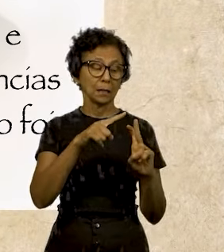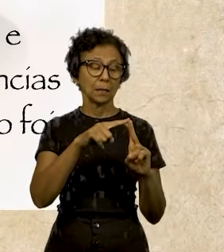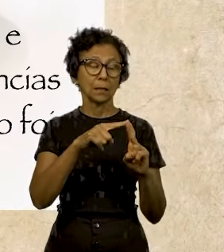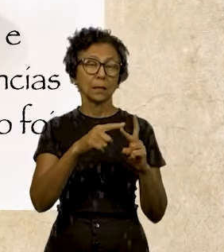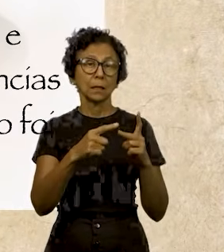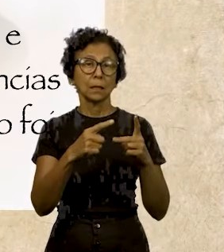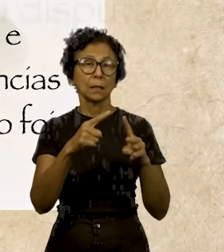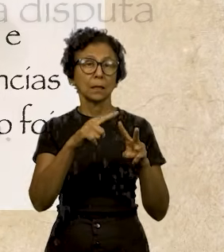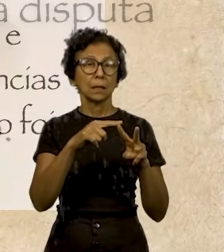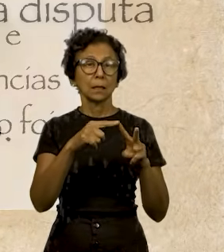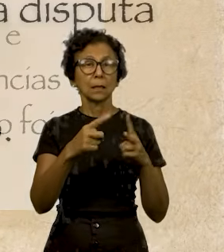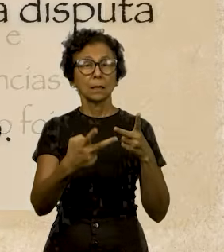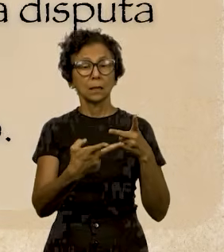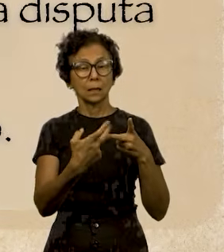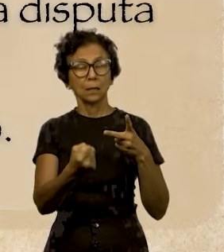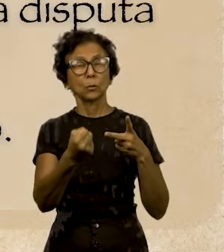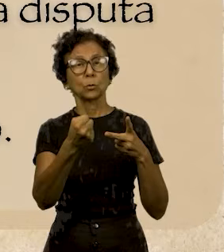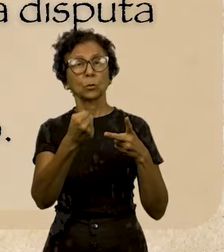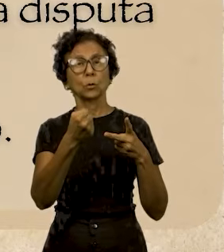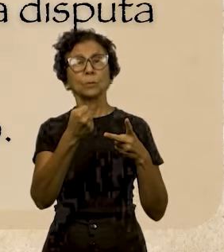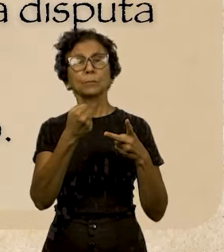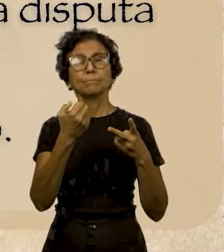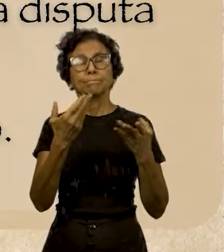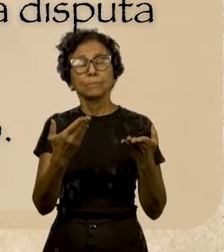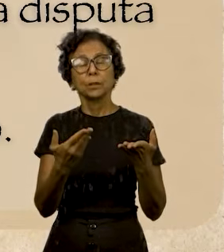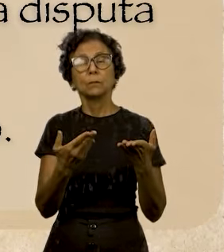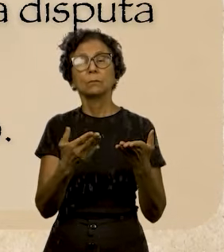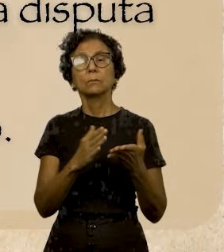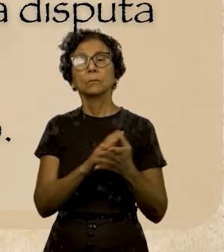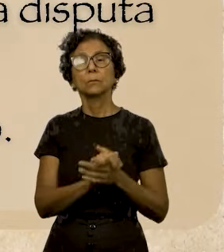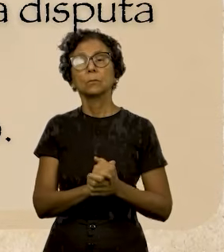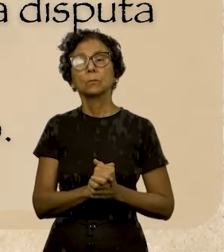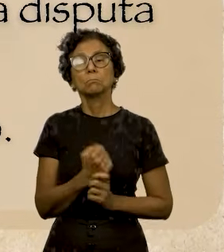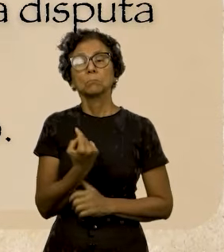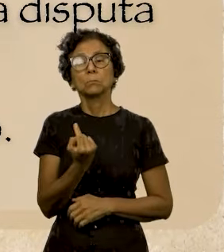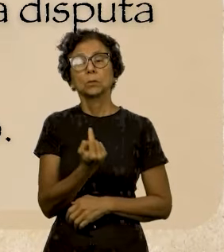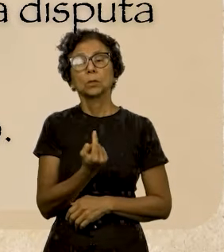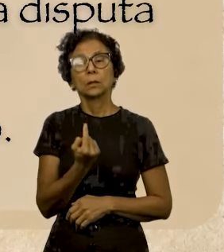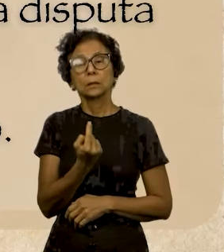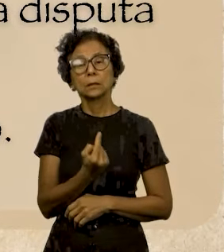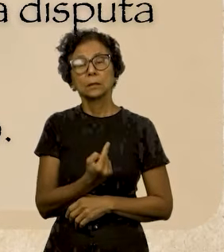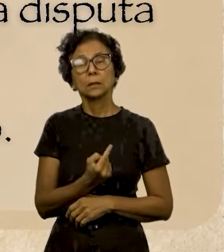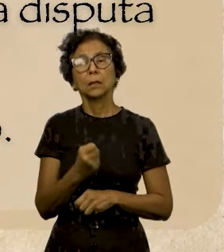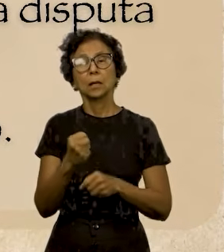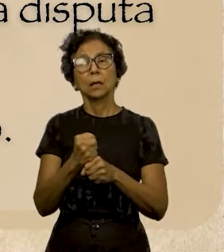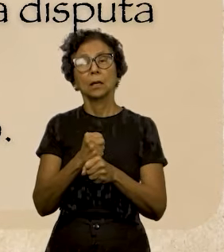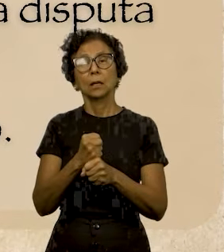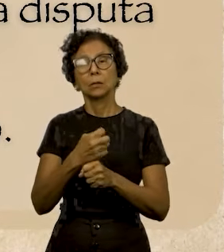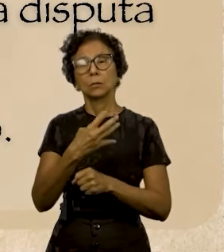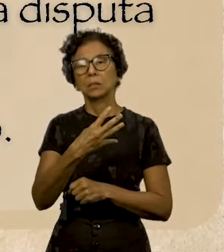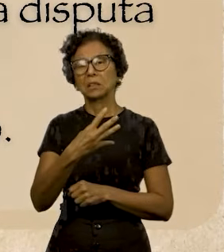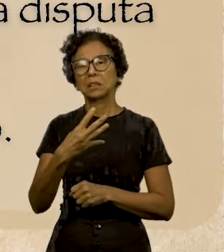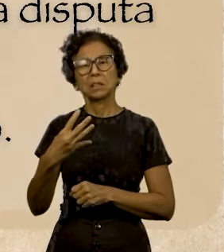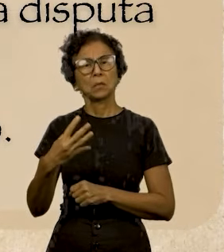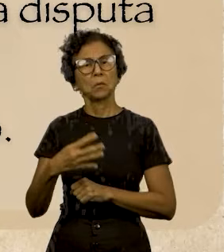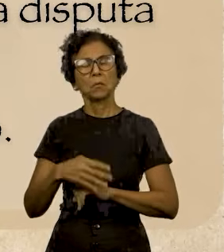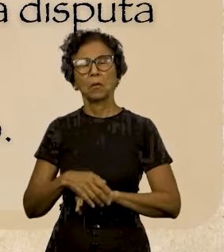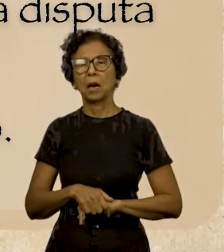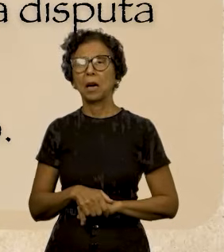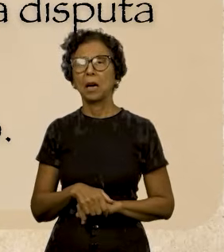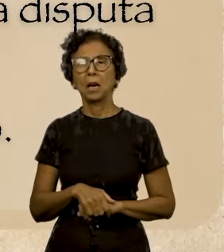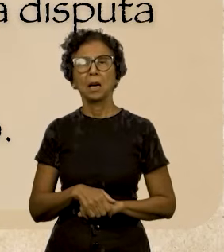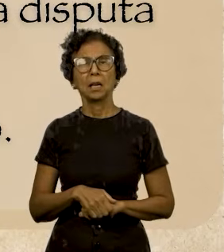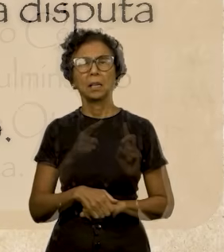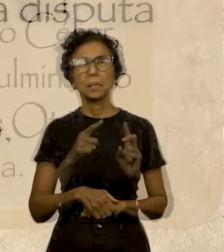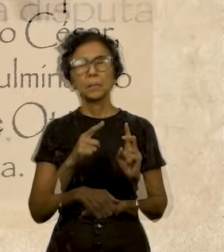Senado e disse que em torno de 60 senadores ali esfaquearam o Júlio César e mataram ele dentro do Senado.